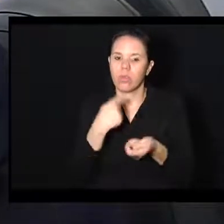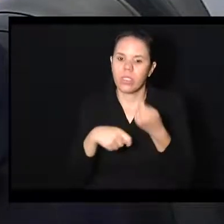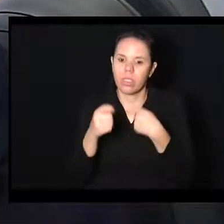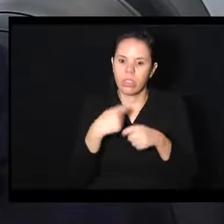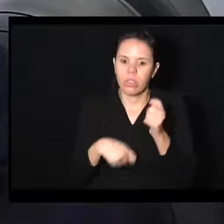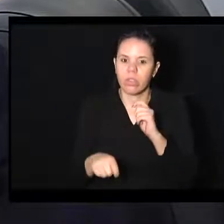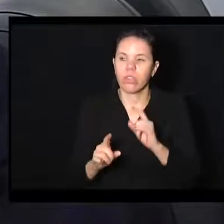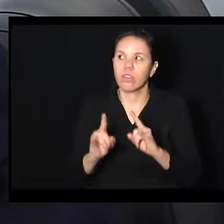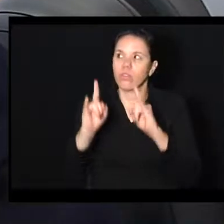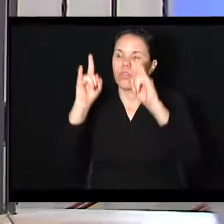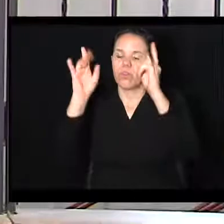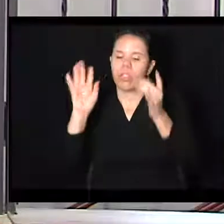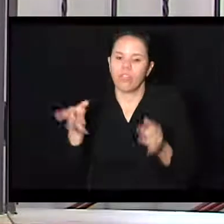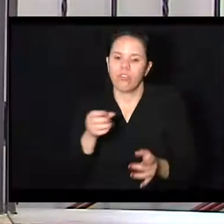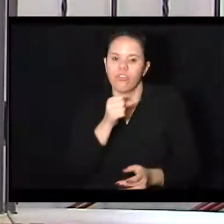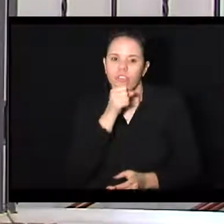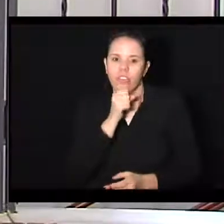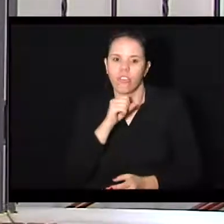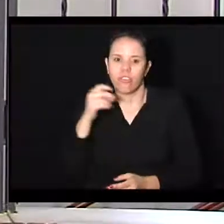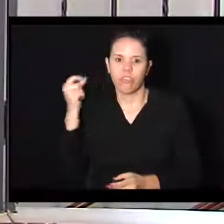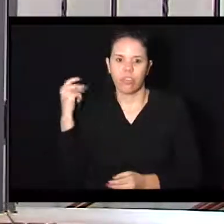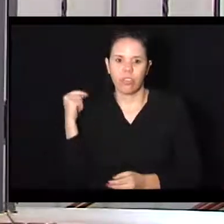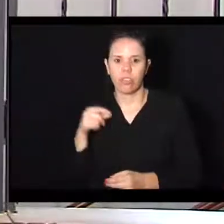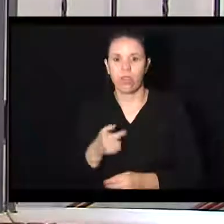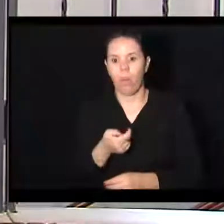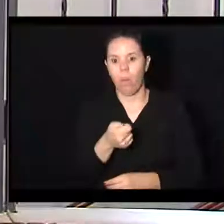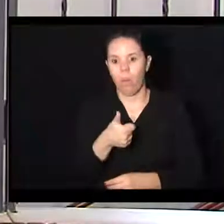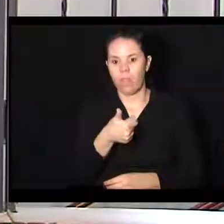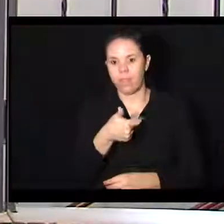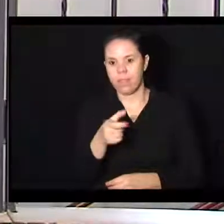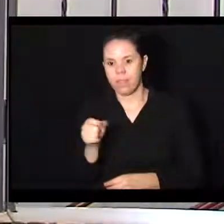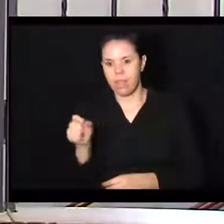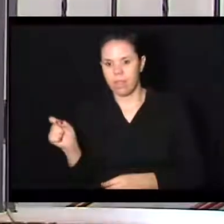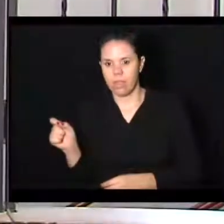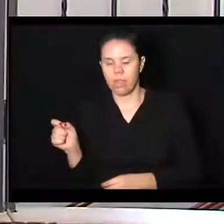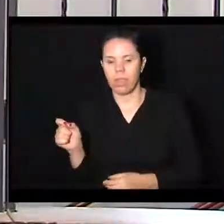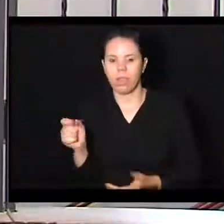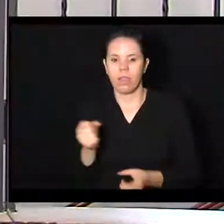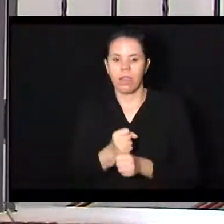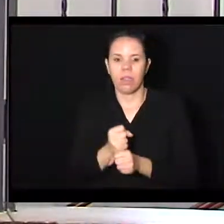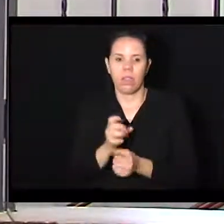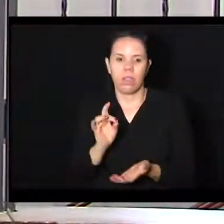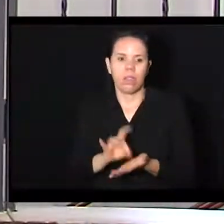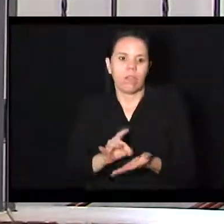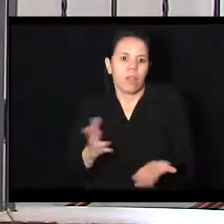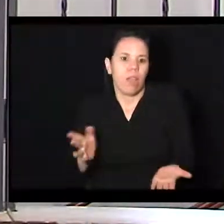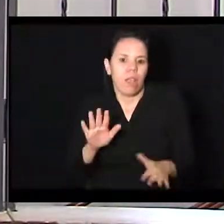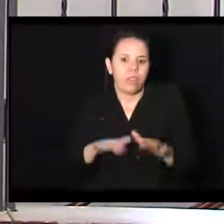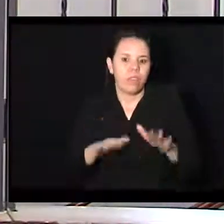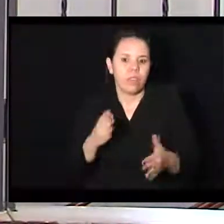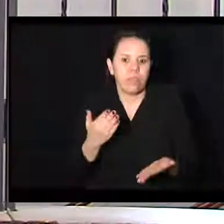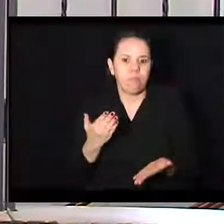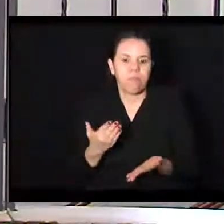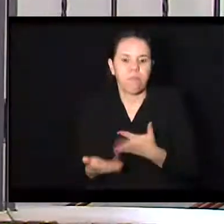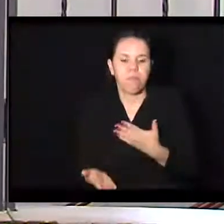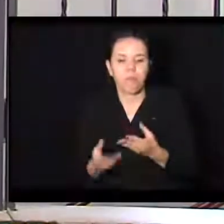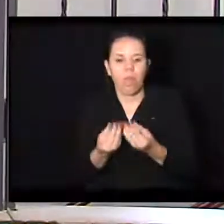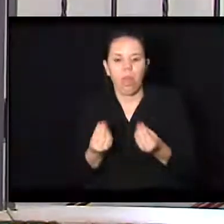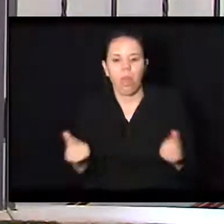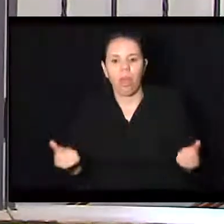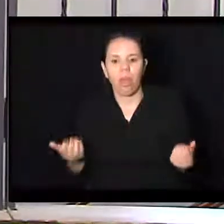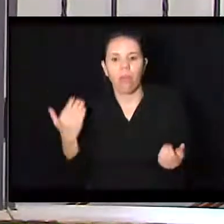tem quase 100 anos, ele vai perdendo muito da originalidade, o que a gente não pode